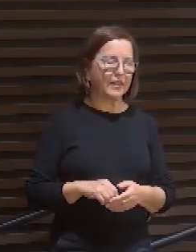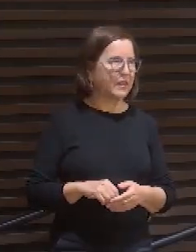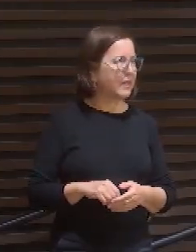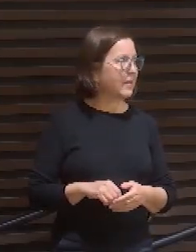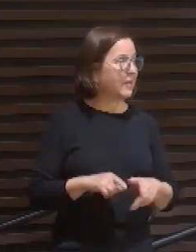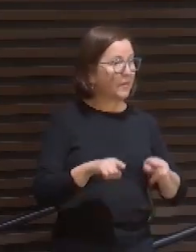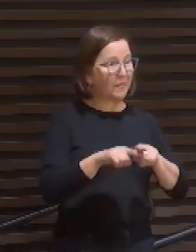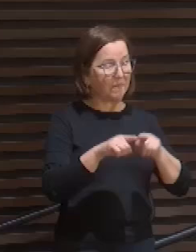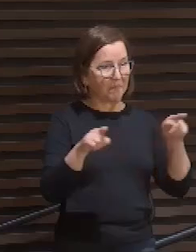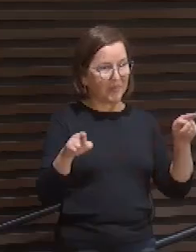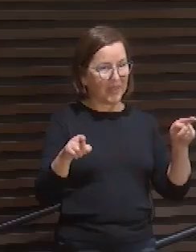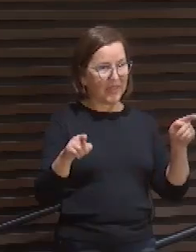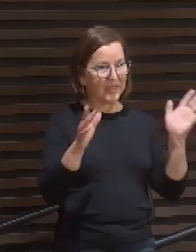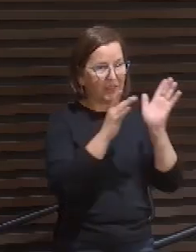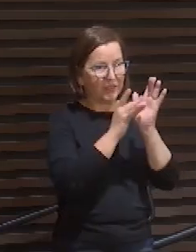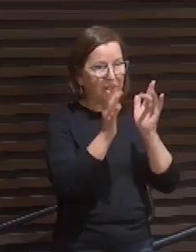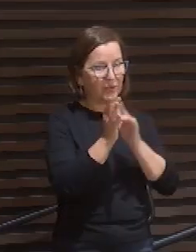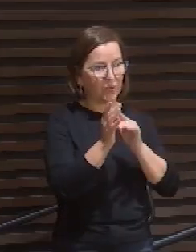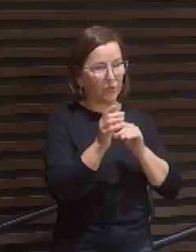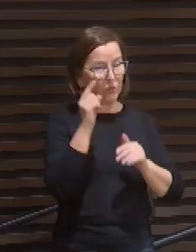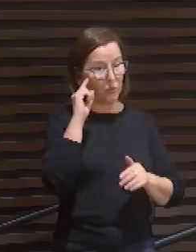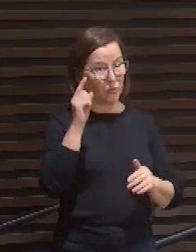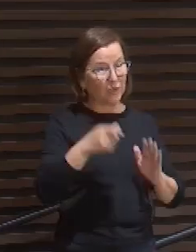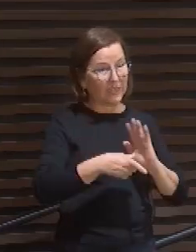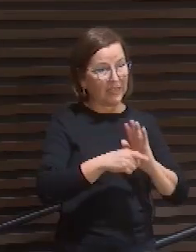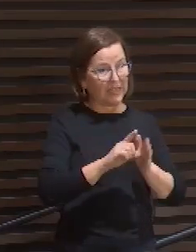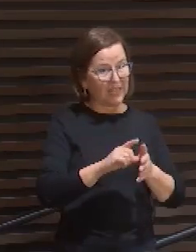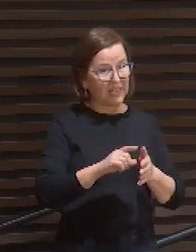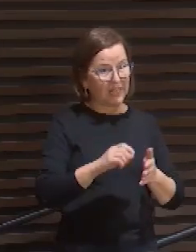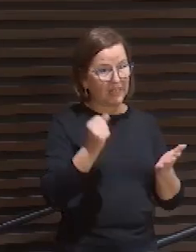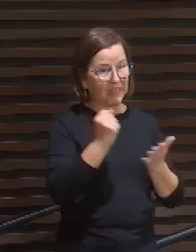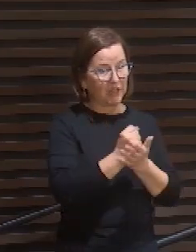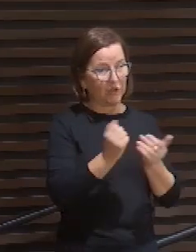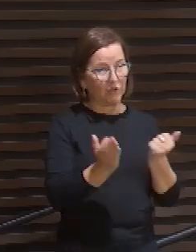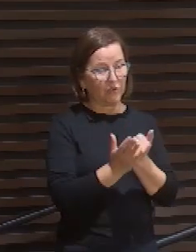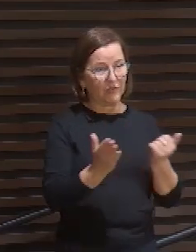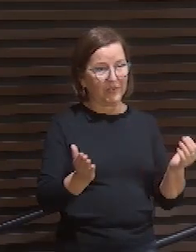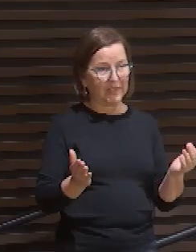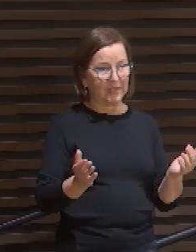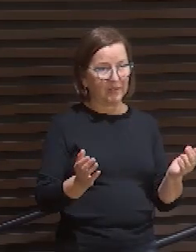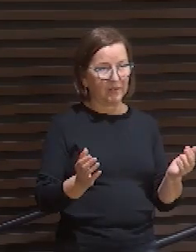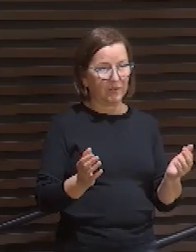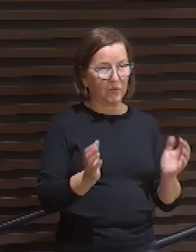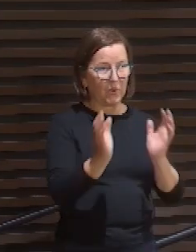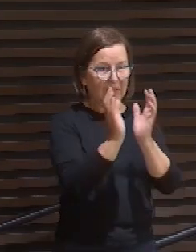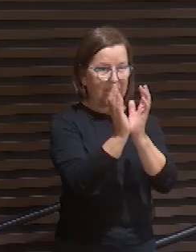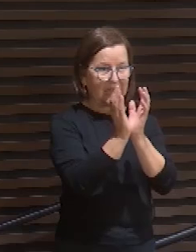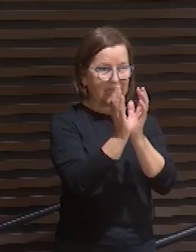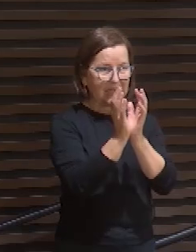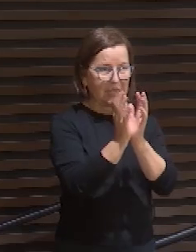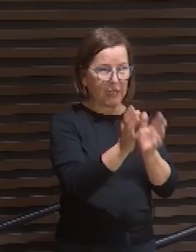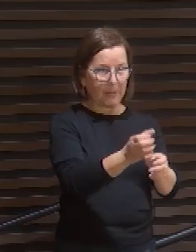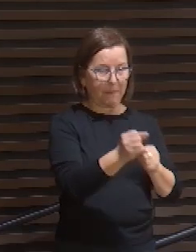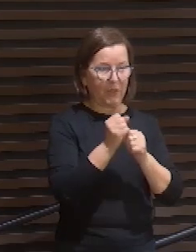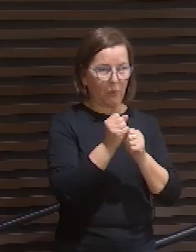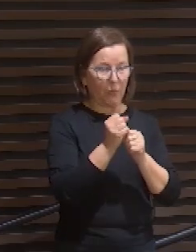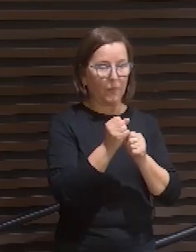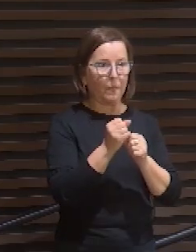antes da sua crucificação, ele pegou um cálice, pegou um